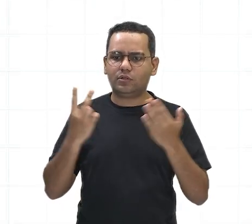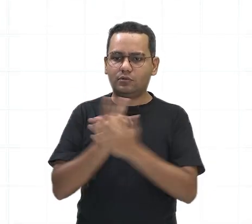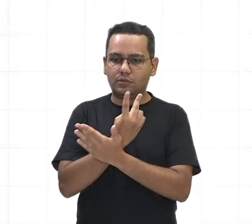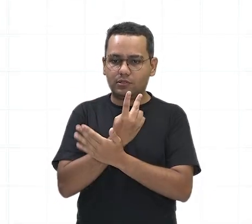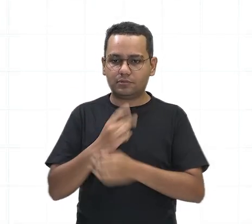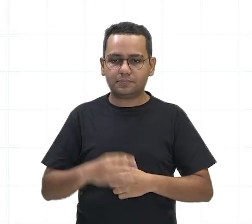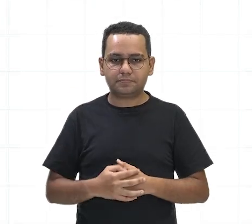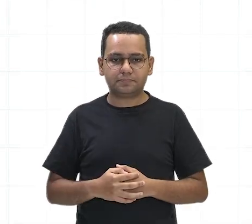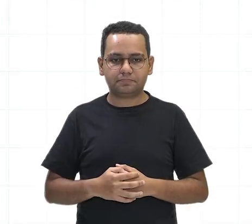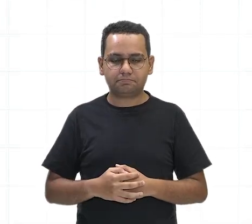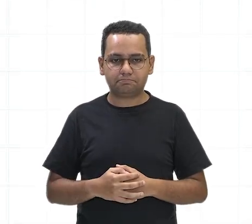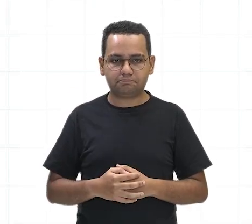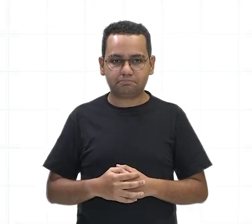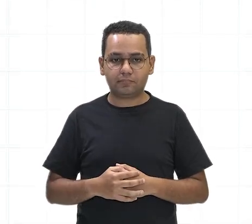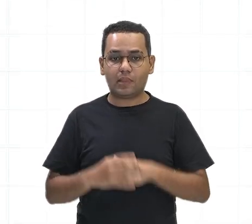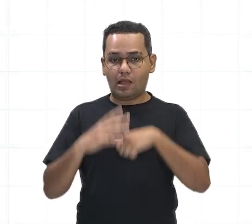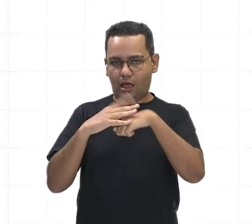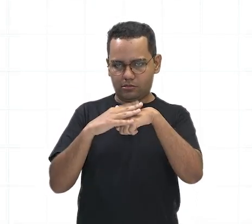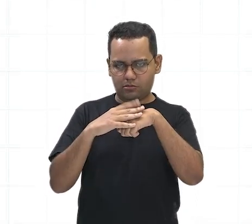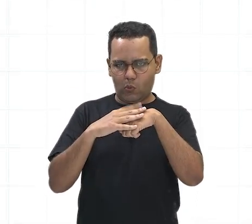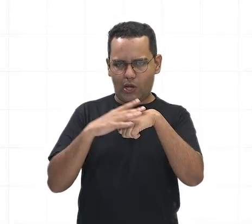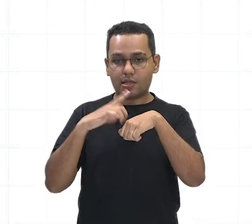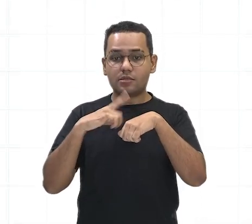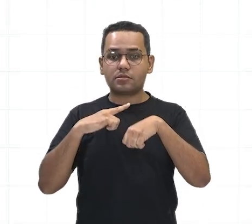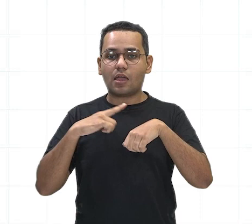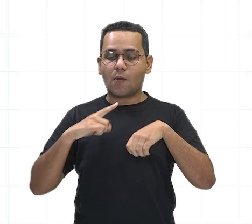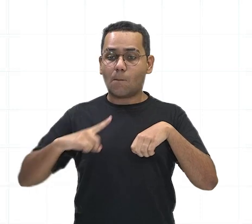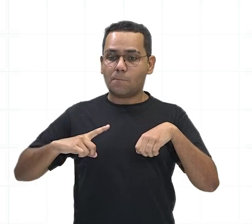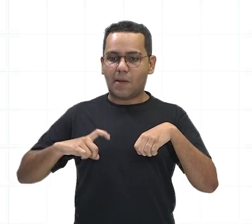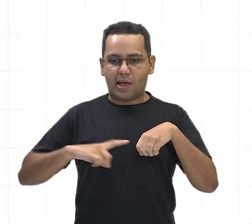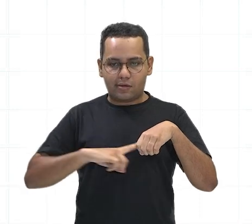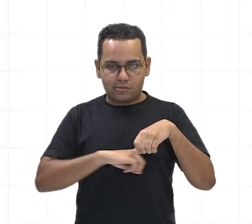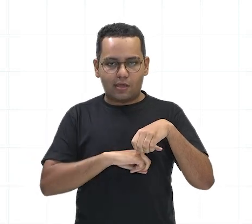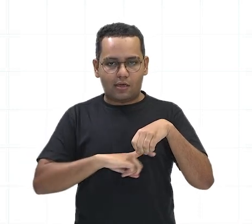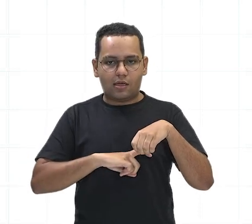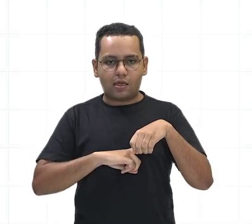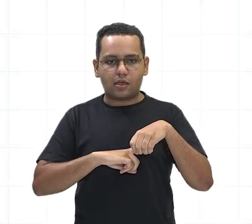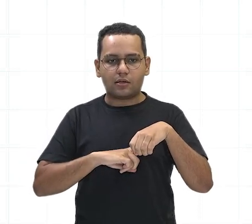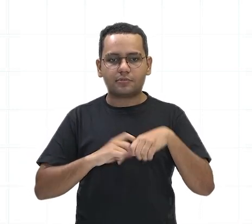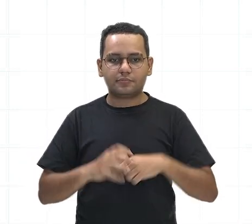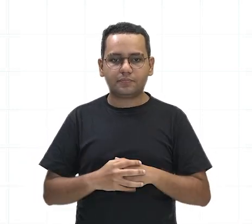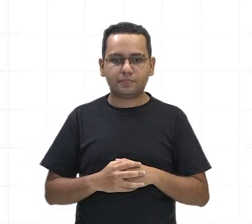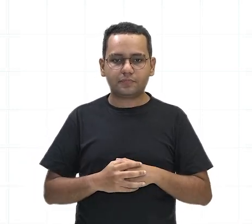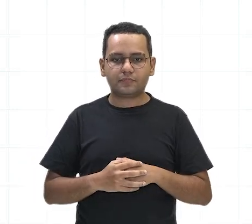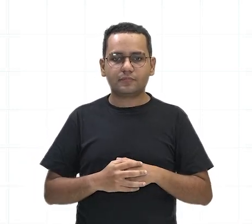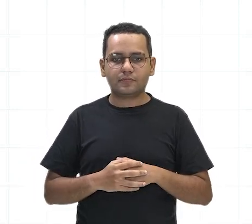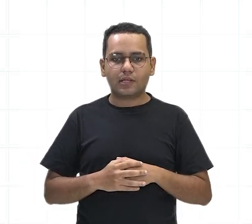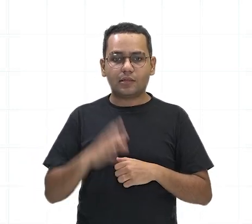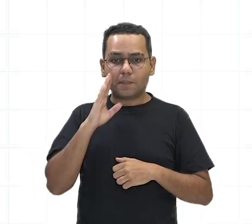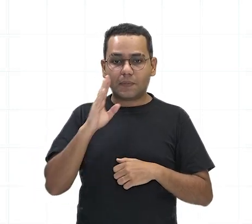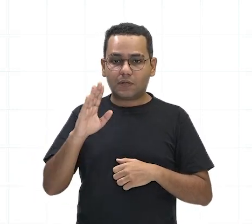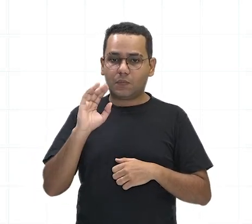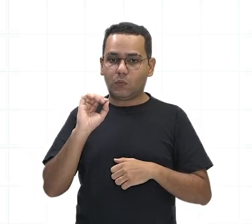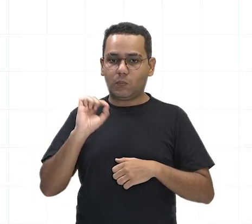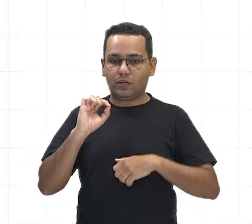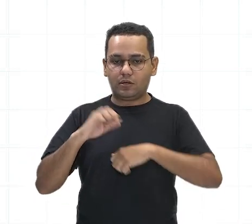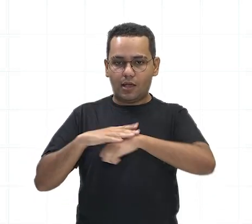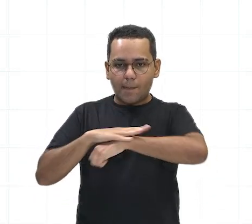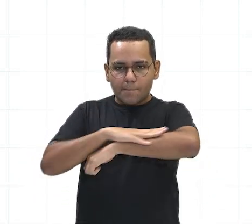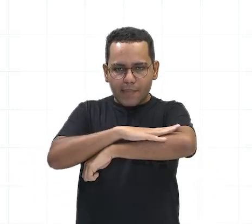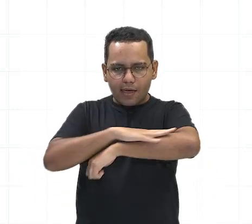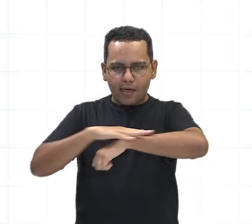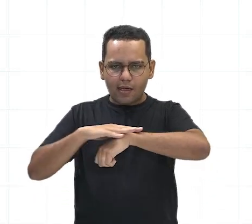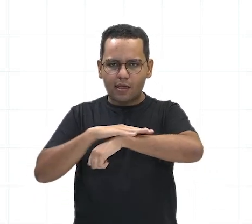hanseníase aí na próxima imagem. A hanseníase ela é causada por uma bactéria que atinge de forma majoritária a